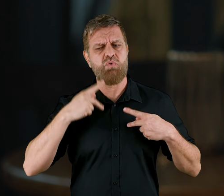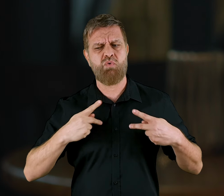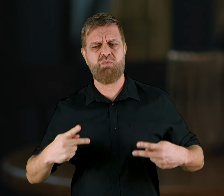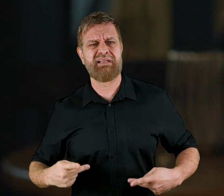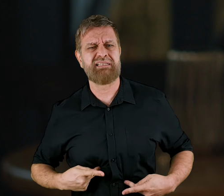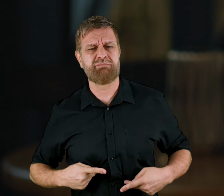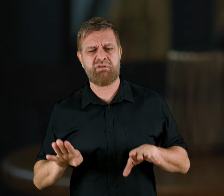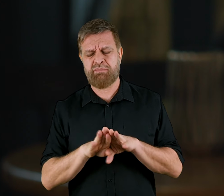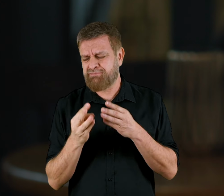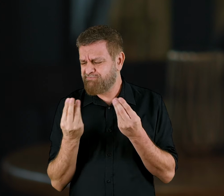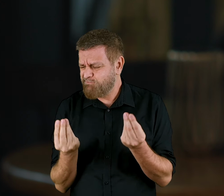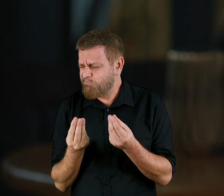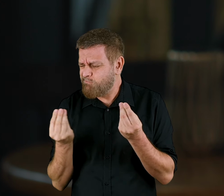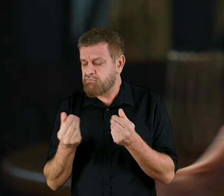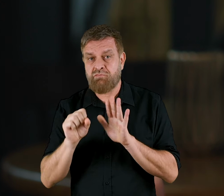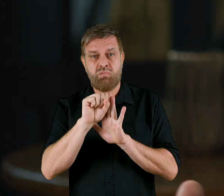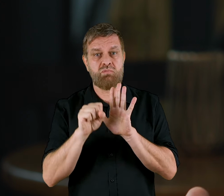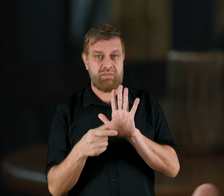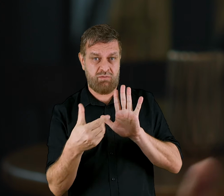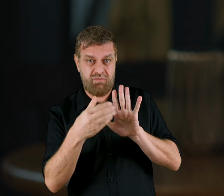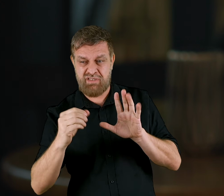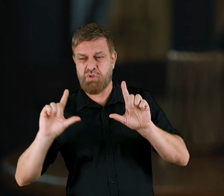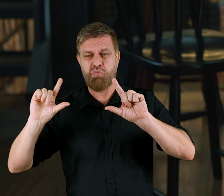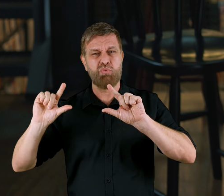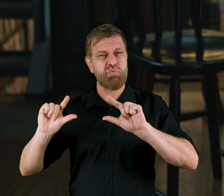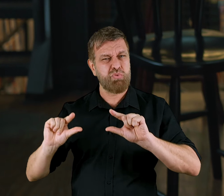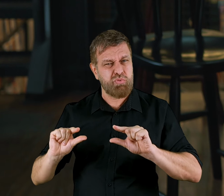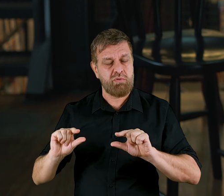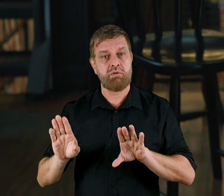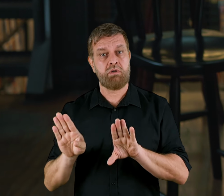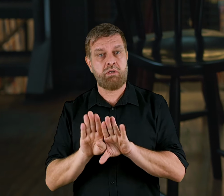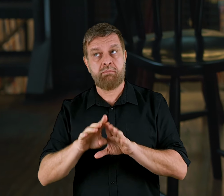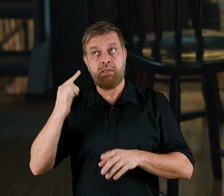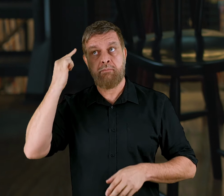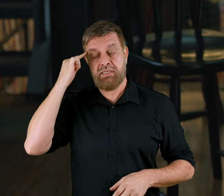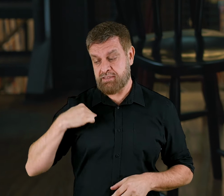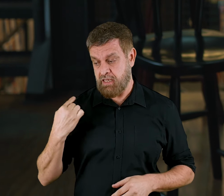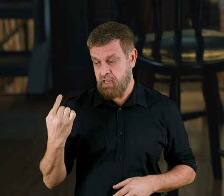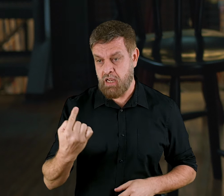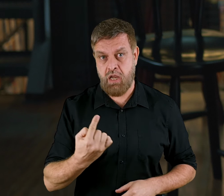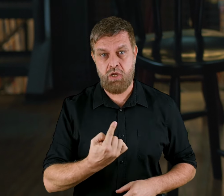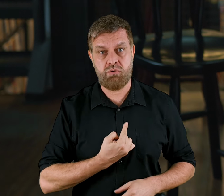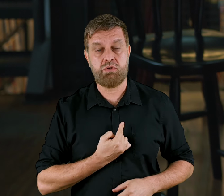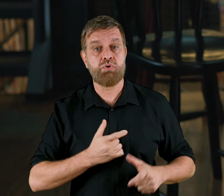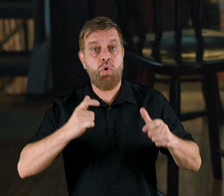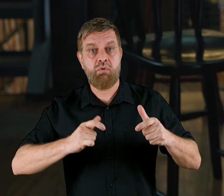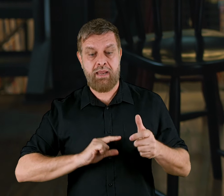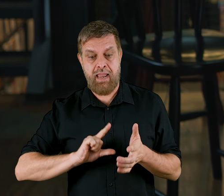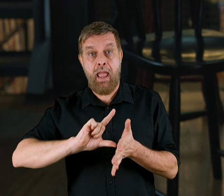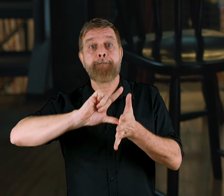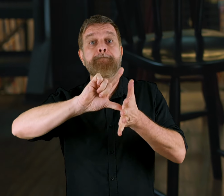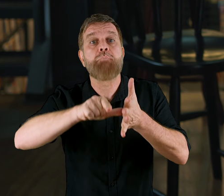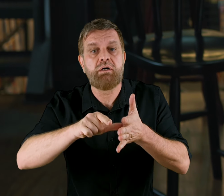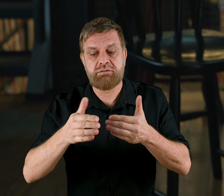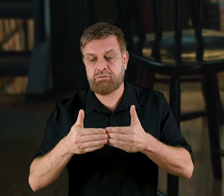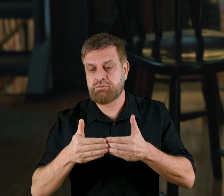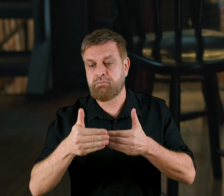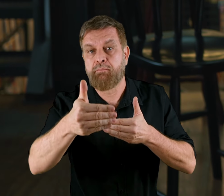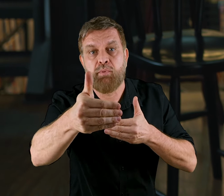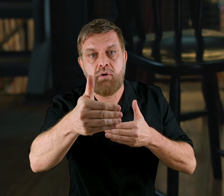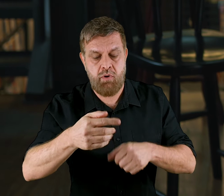do humanismo no século XX, por diversos fatores, e pensar, então, que nós estaríamos num lugar de pós, né? Nós estaríamos